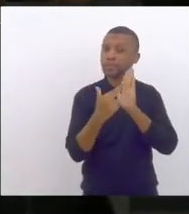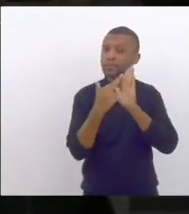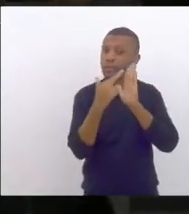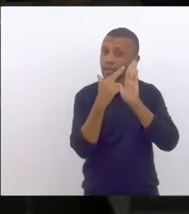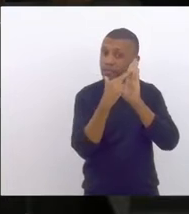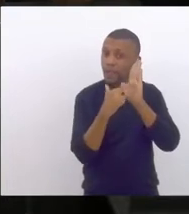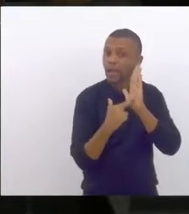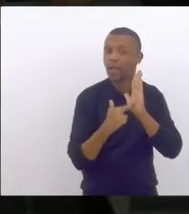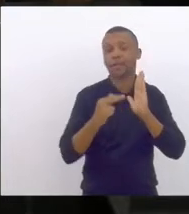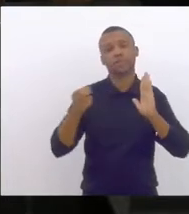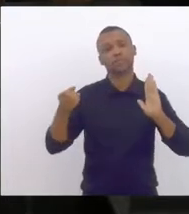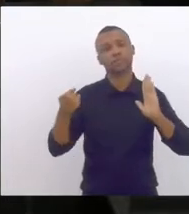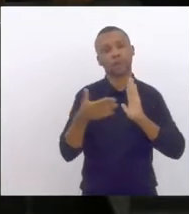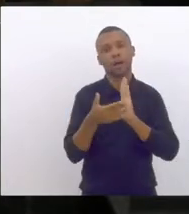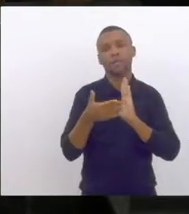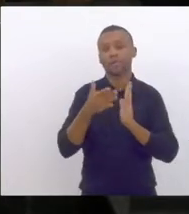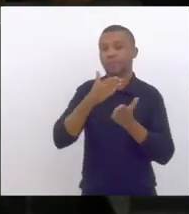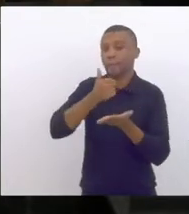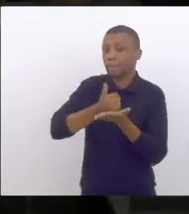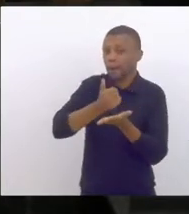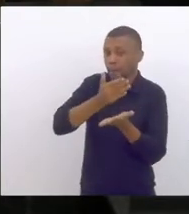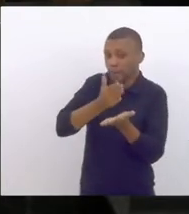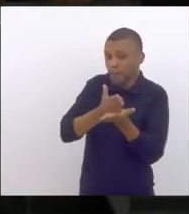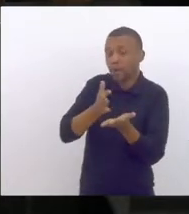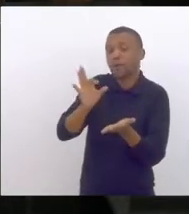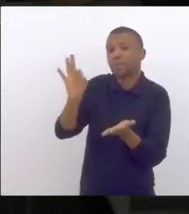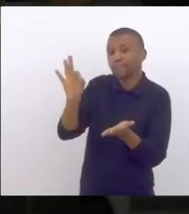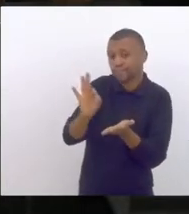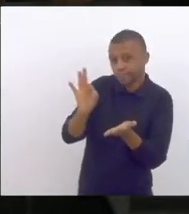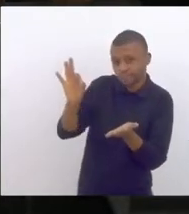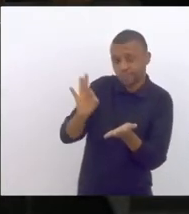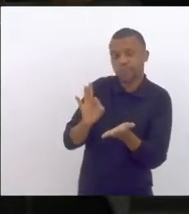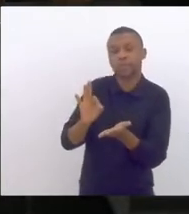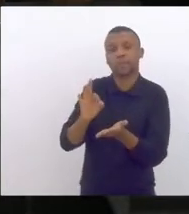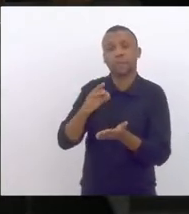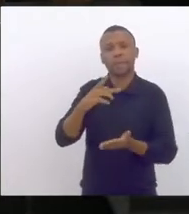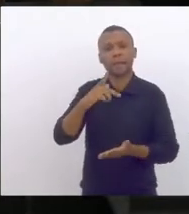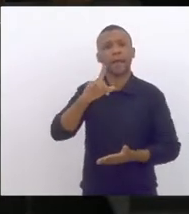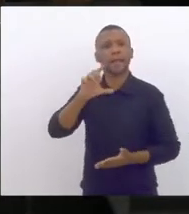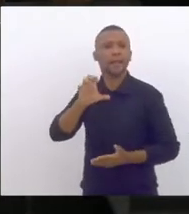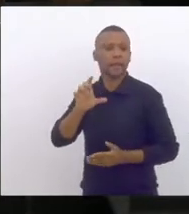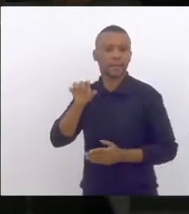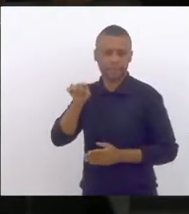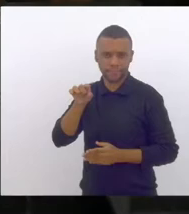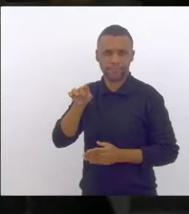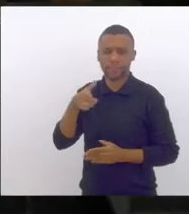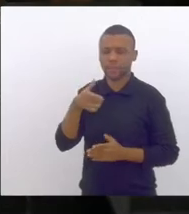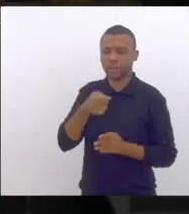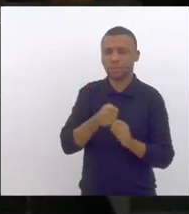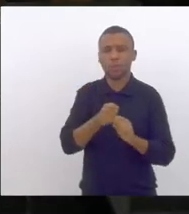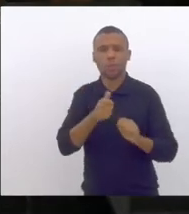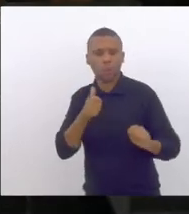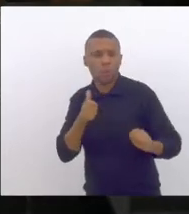participação do joete e participações especiais onde